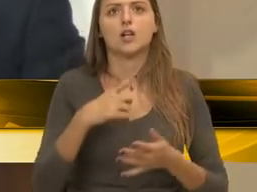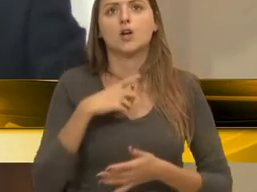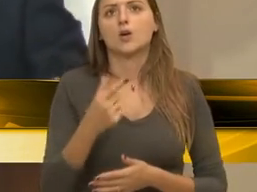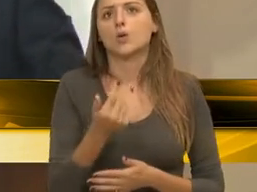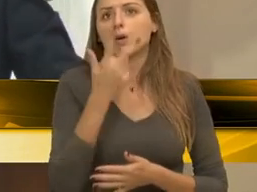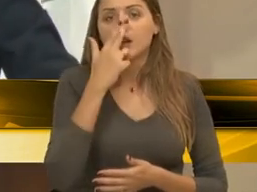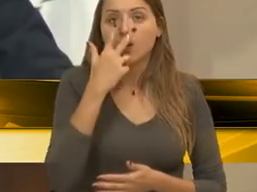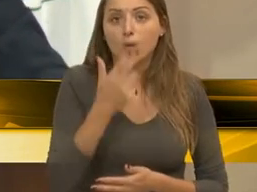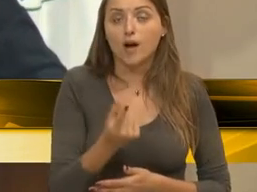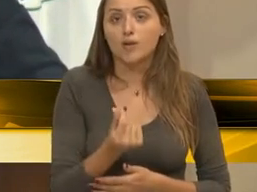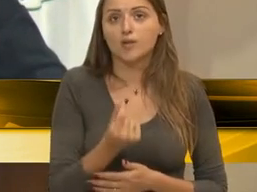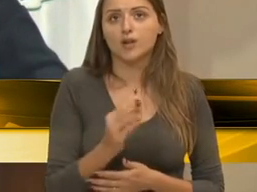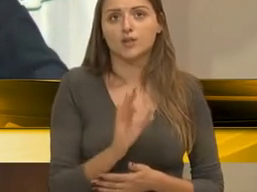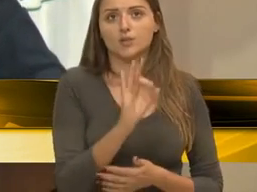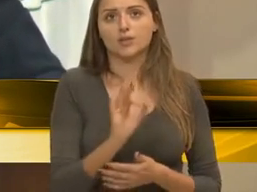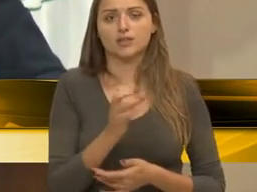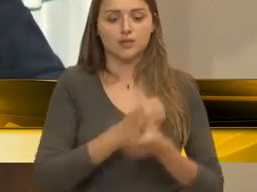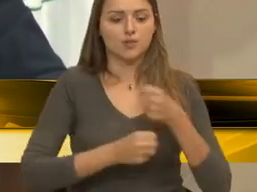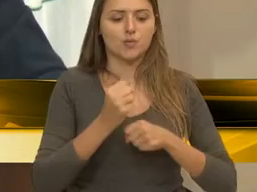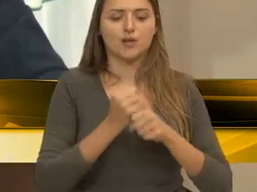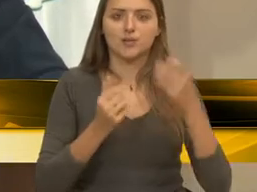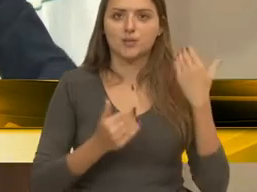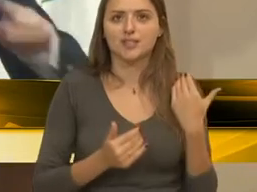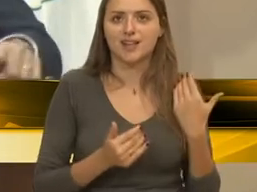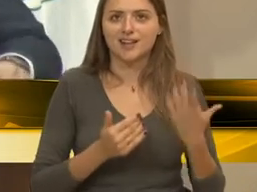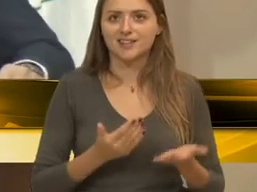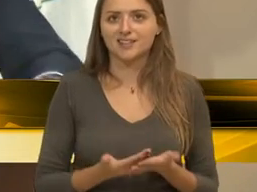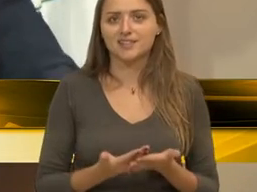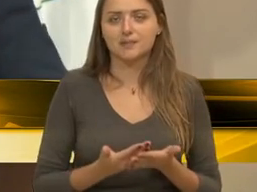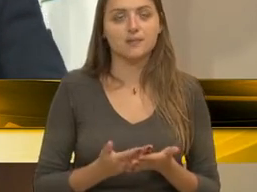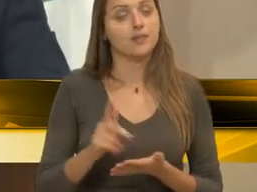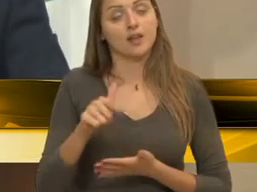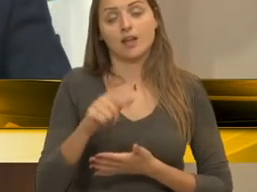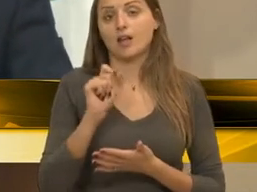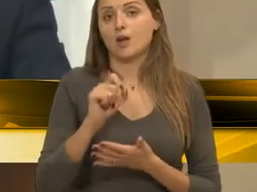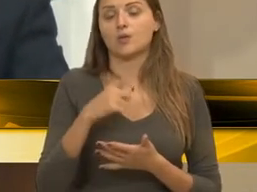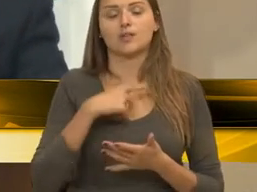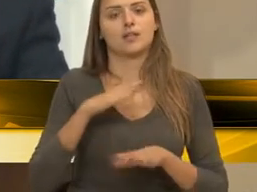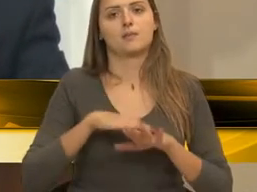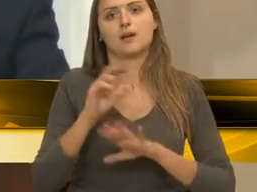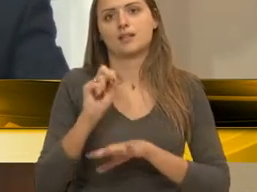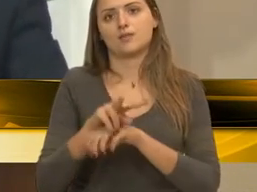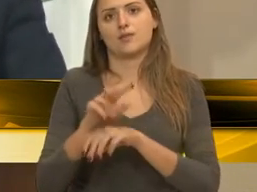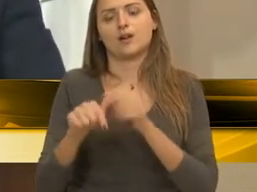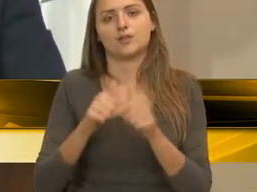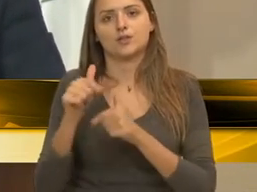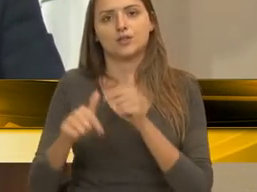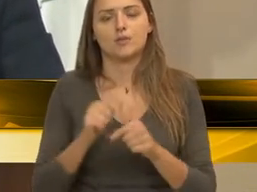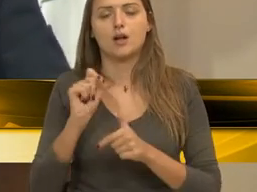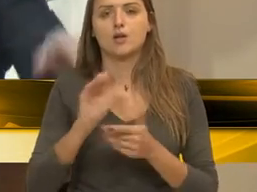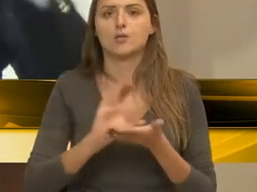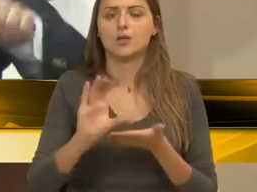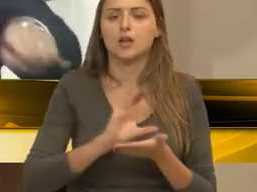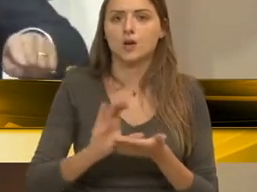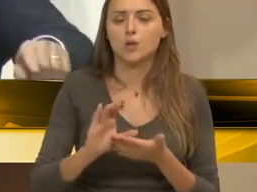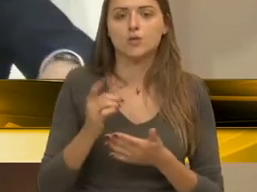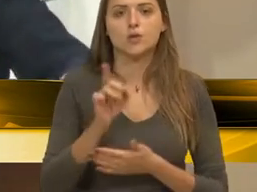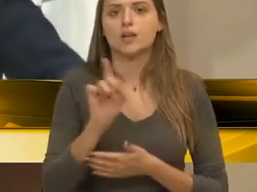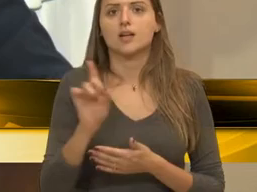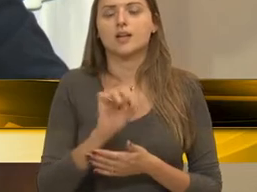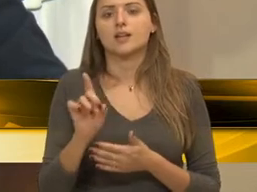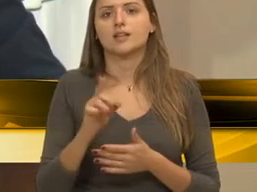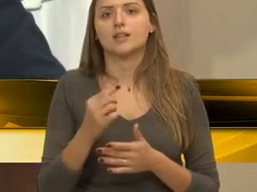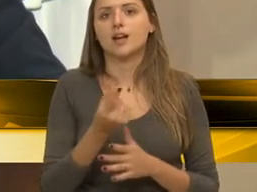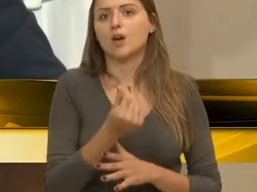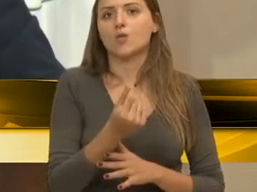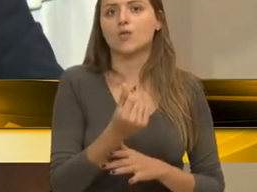mesmo valor do ano anterior. É isso que traz emprego, é isso que traz recursos para o município, e não verba para dentro